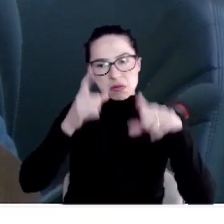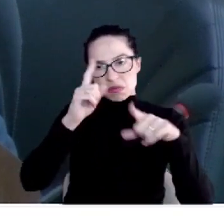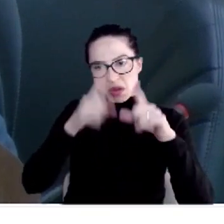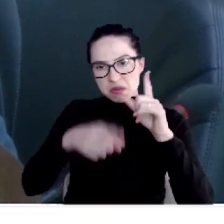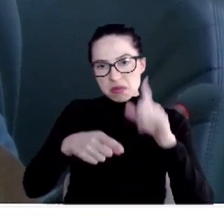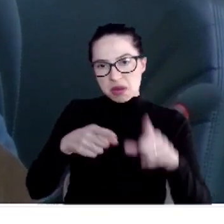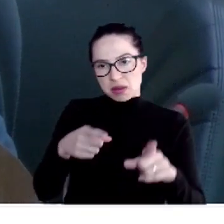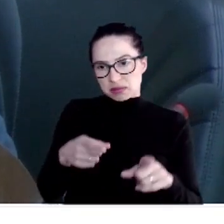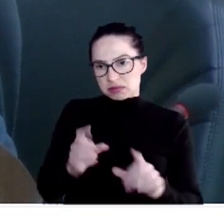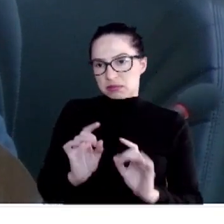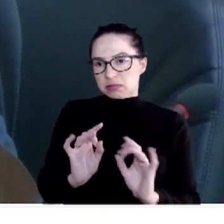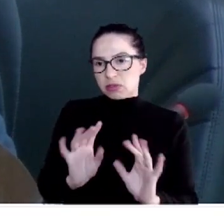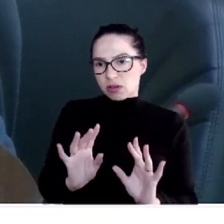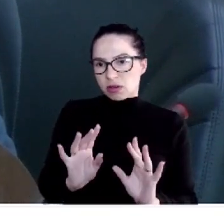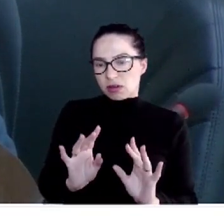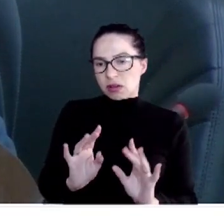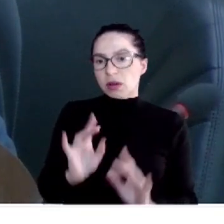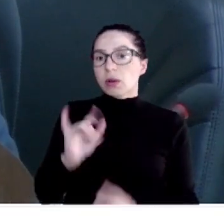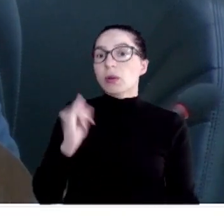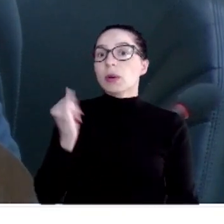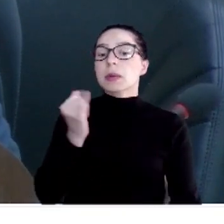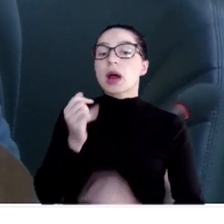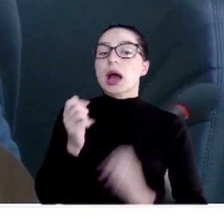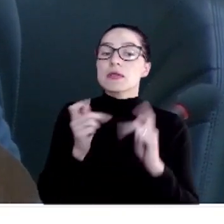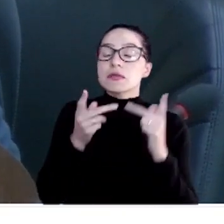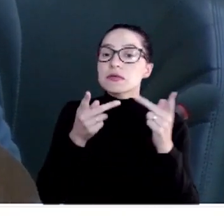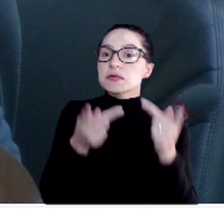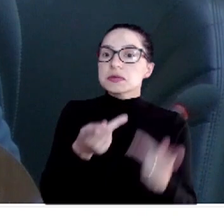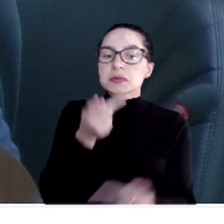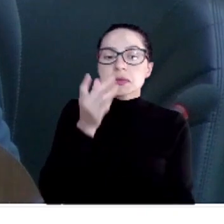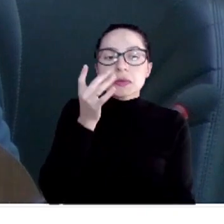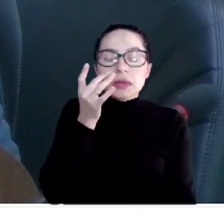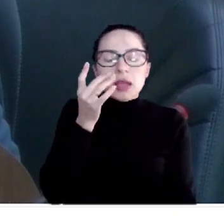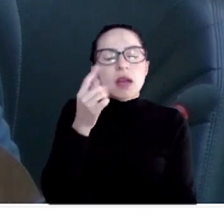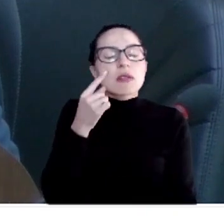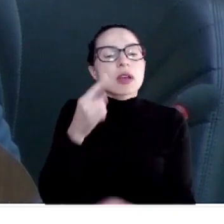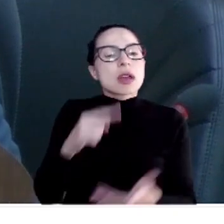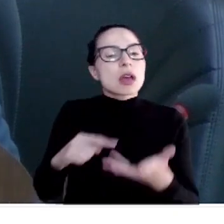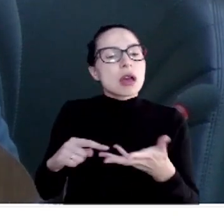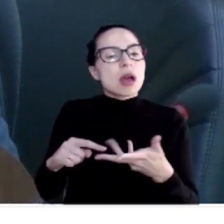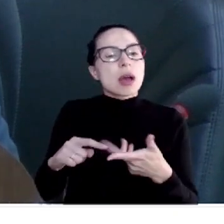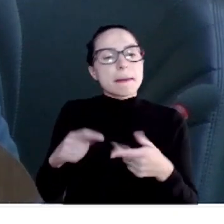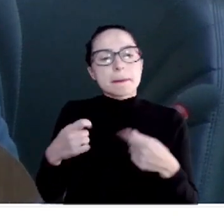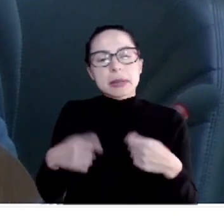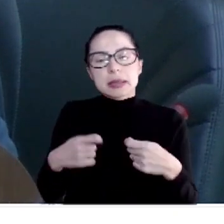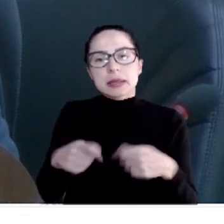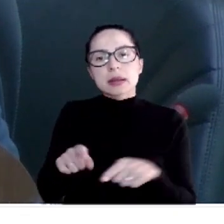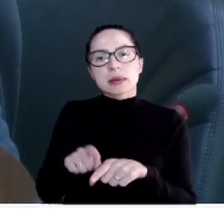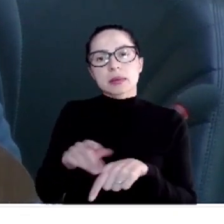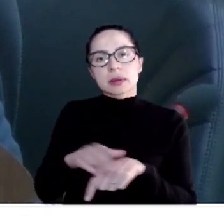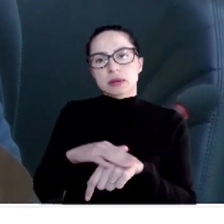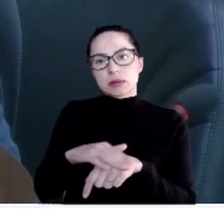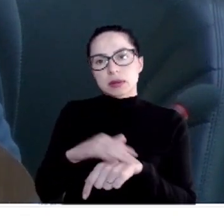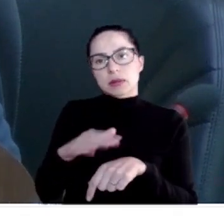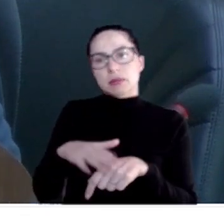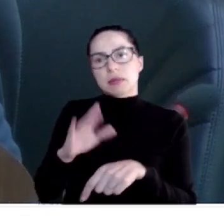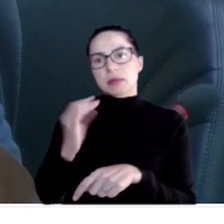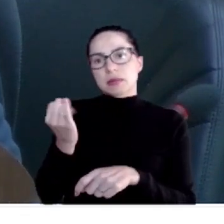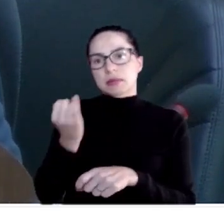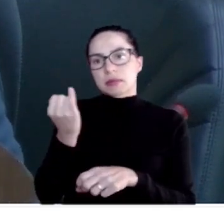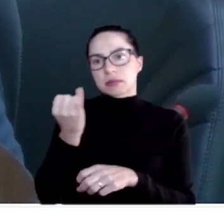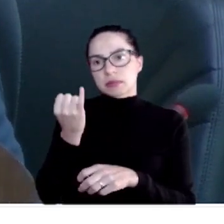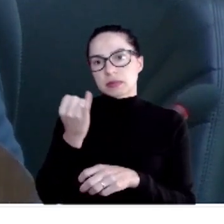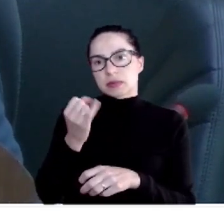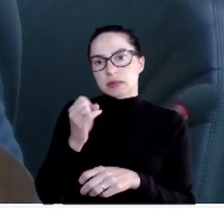despachos. O importante é visitar, saber as necessidades e conversar. Esse é importante. Se nós cobramos